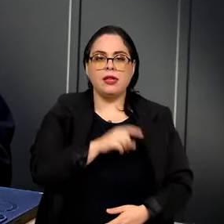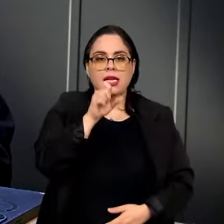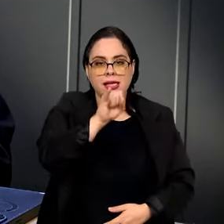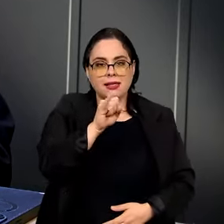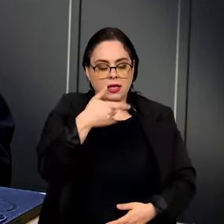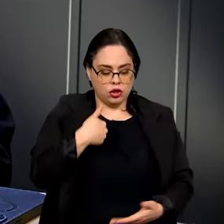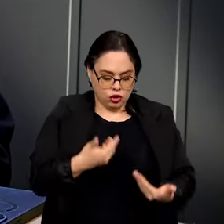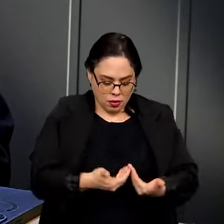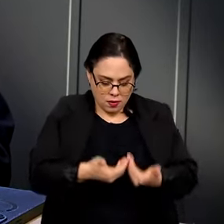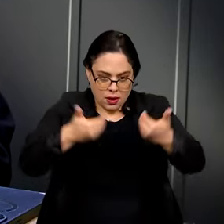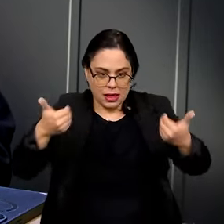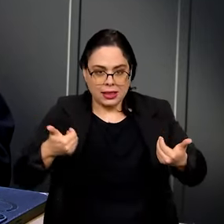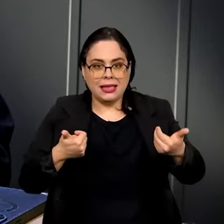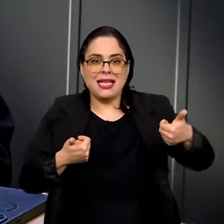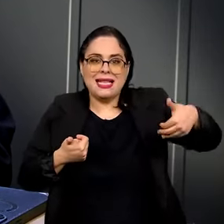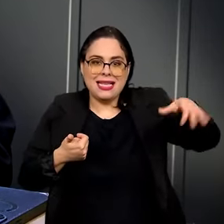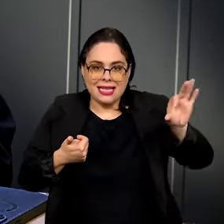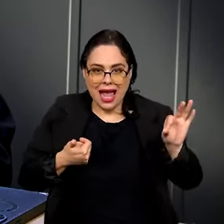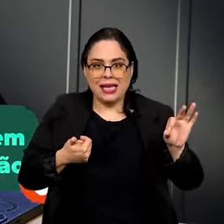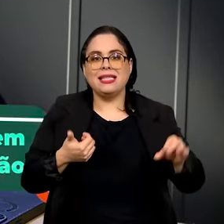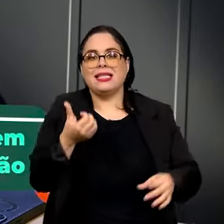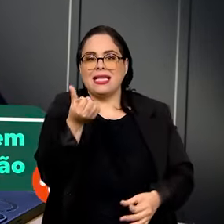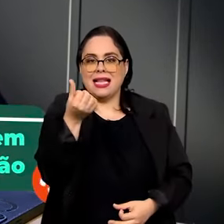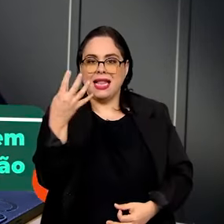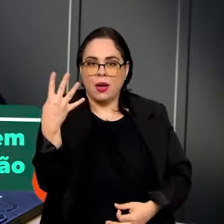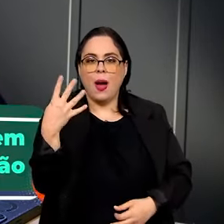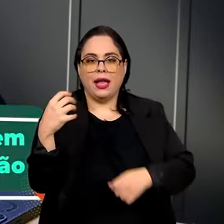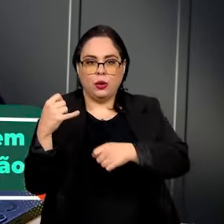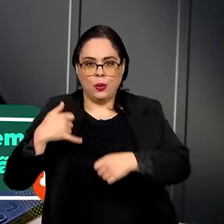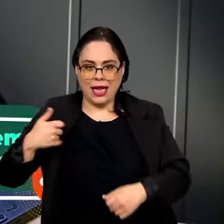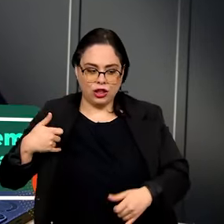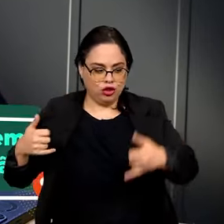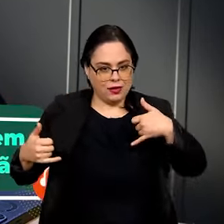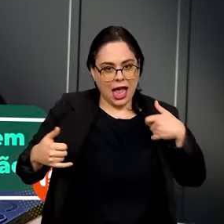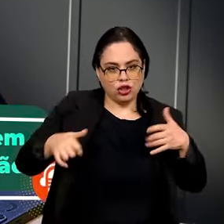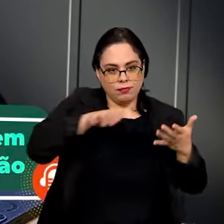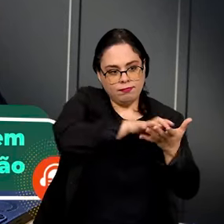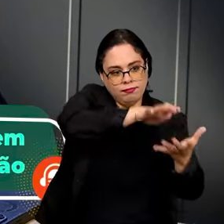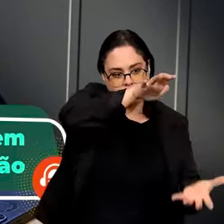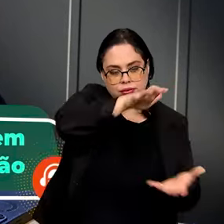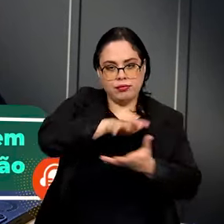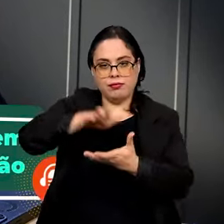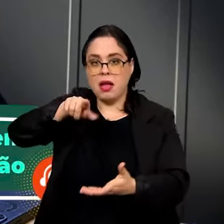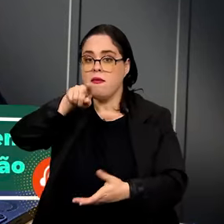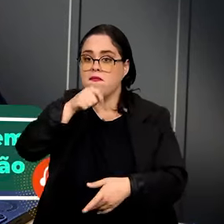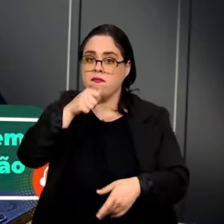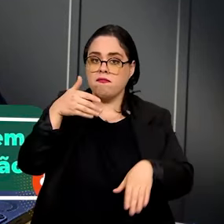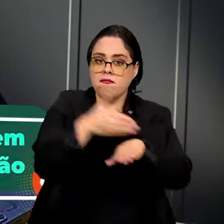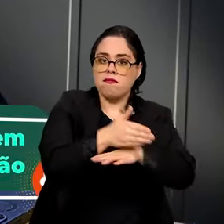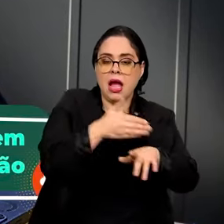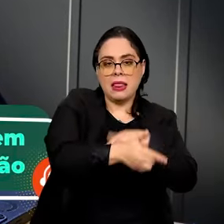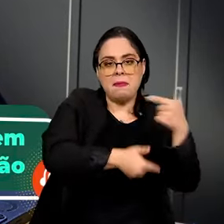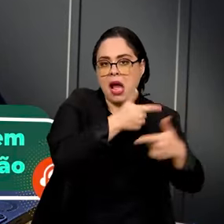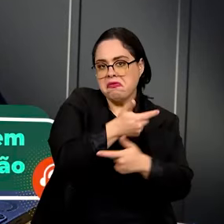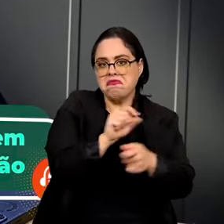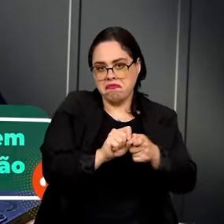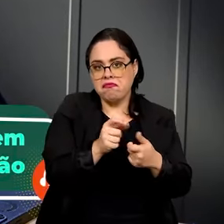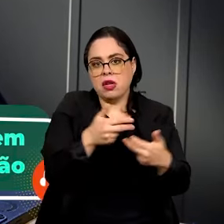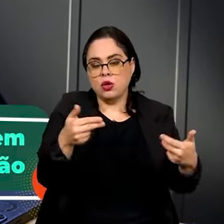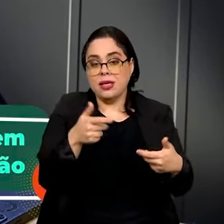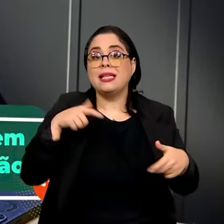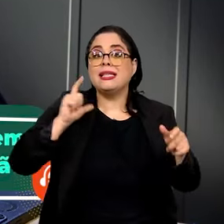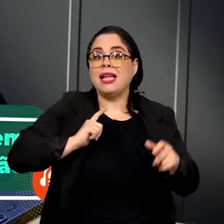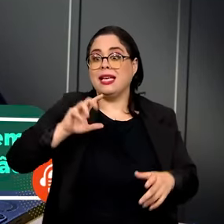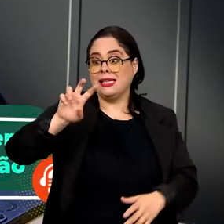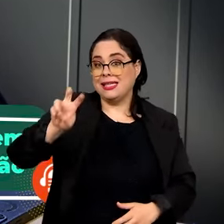mínimo e se você fizer um corte Entre 16 e 64 ano mais ou menos que é um público potencialmente